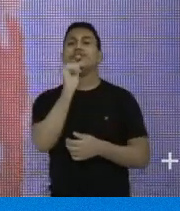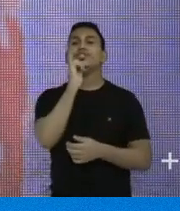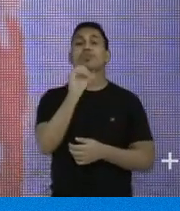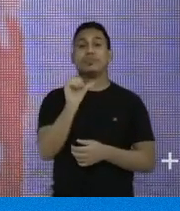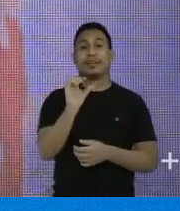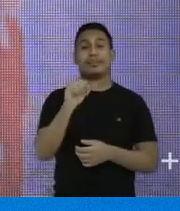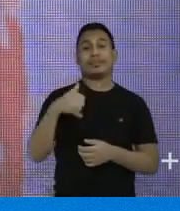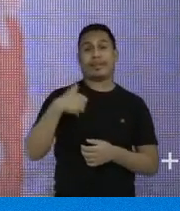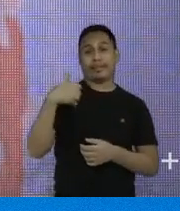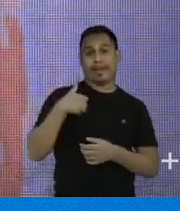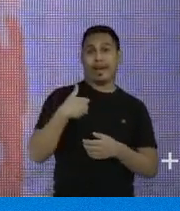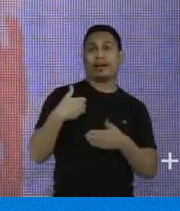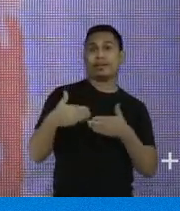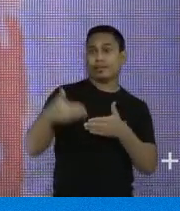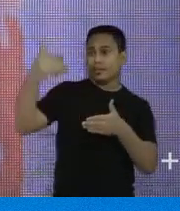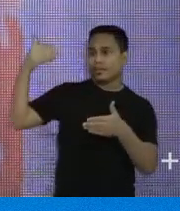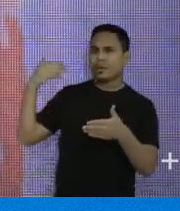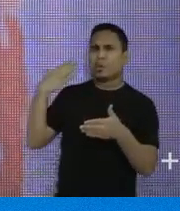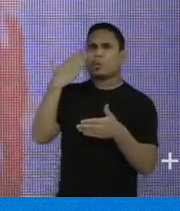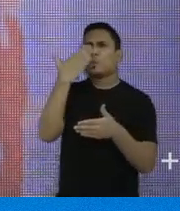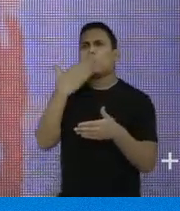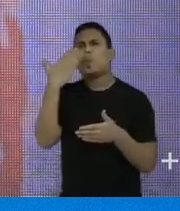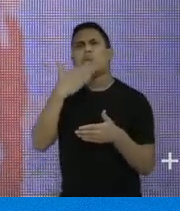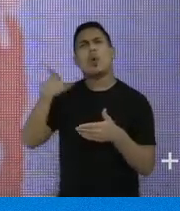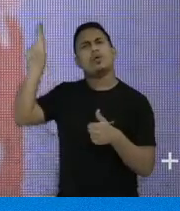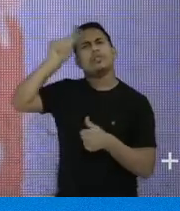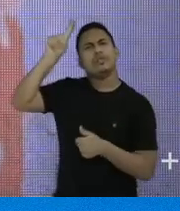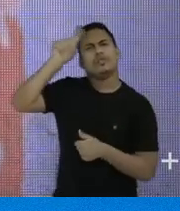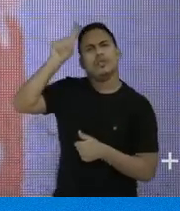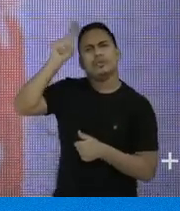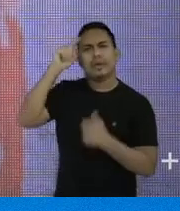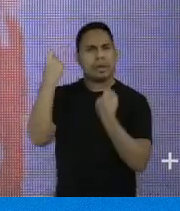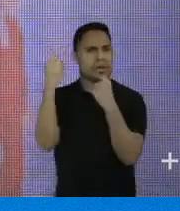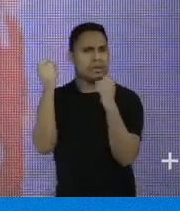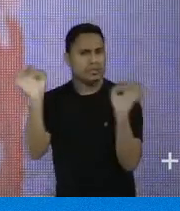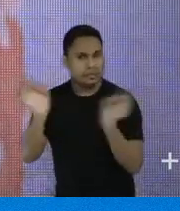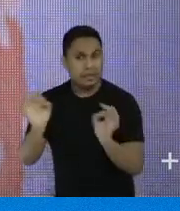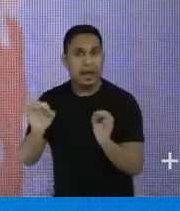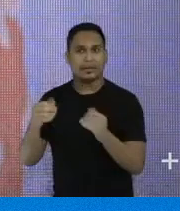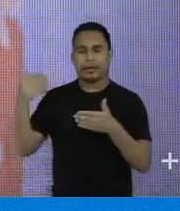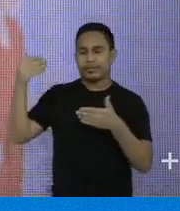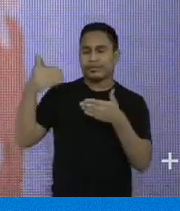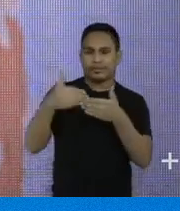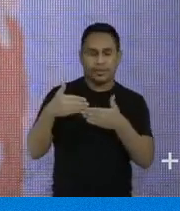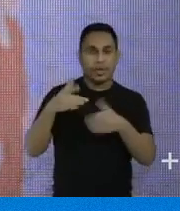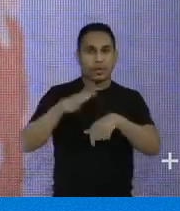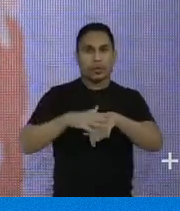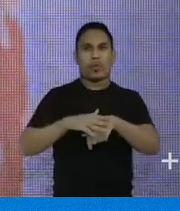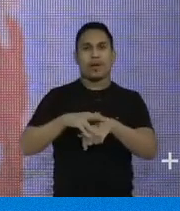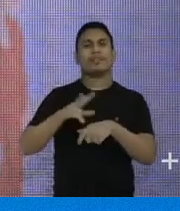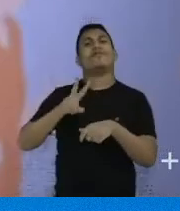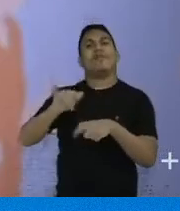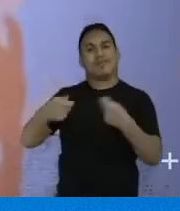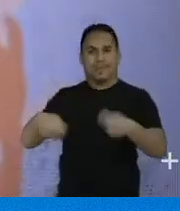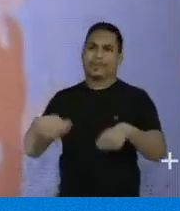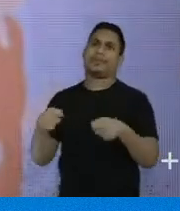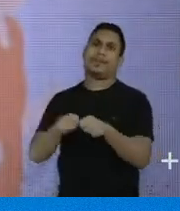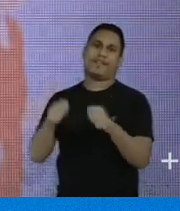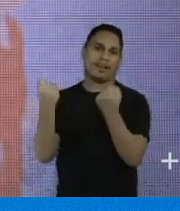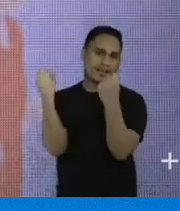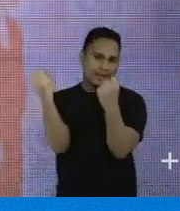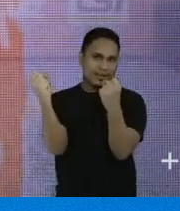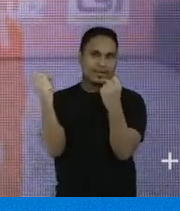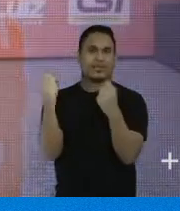parte da vida comendo doce todo dia, não fazendo exercício, de uma hora para outra ela vai ter que fazer. A mudança do estilo de vida é